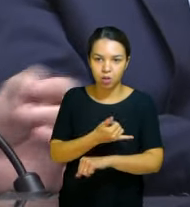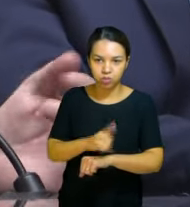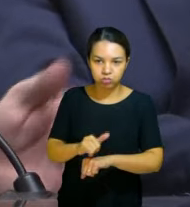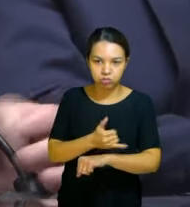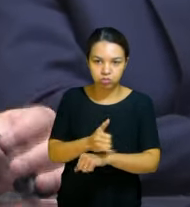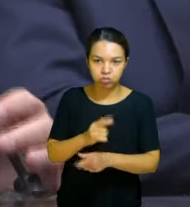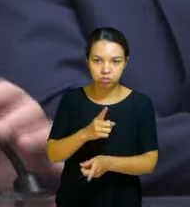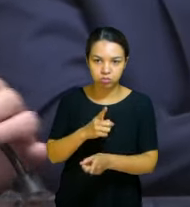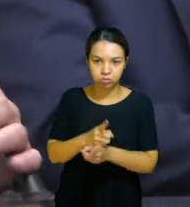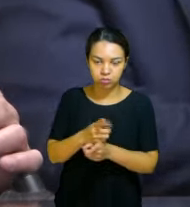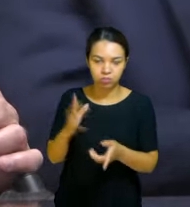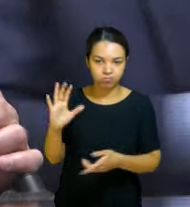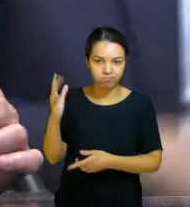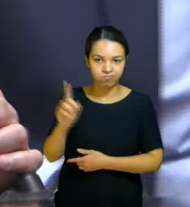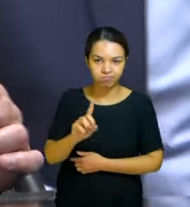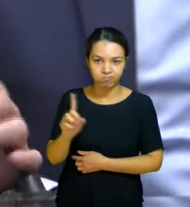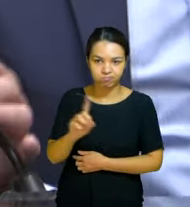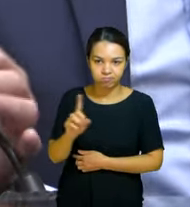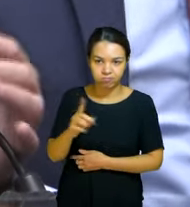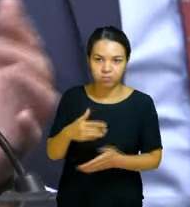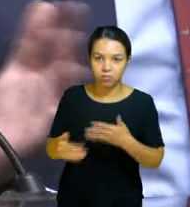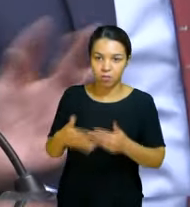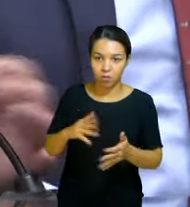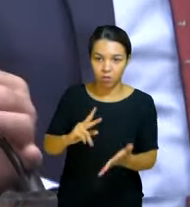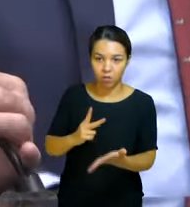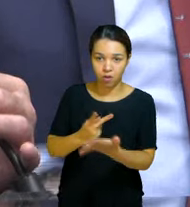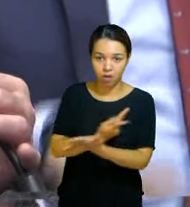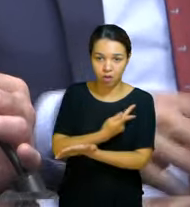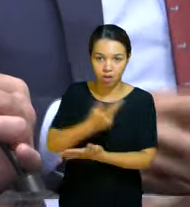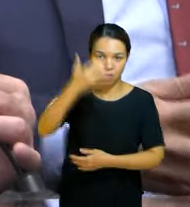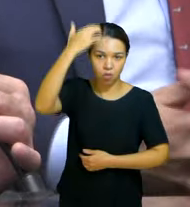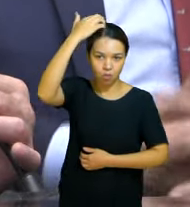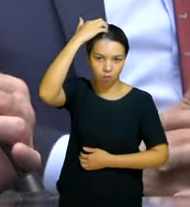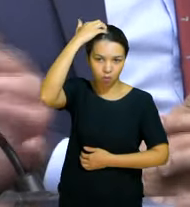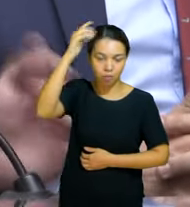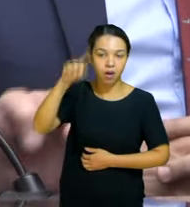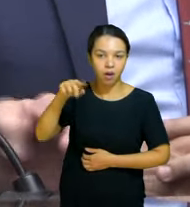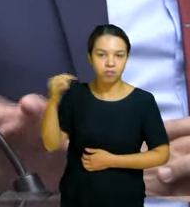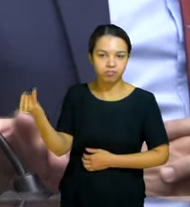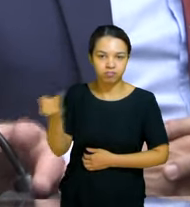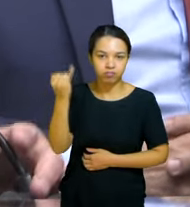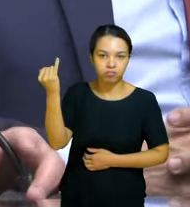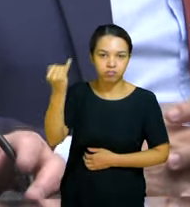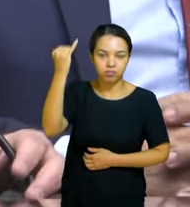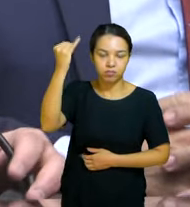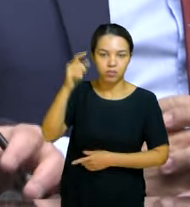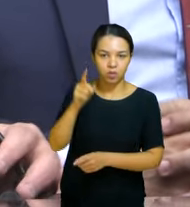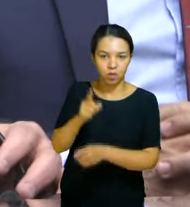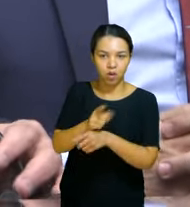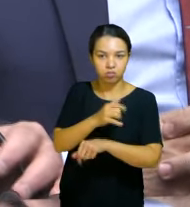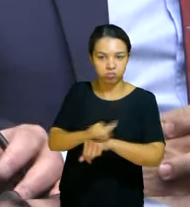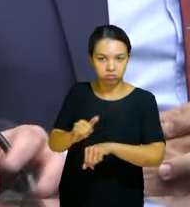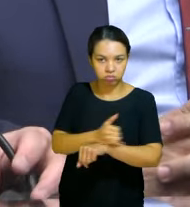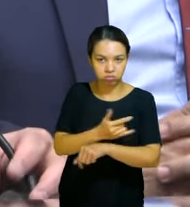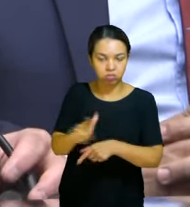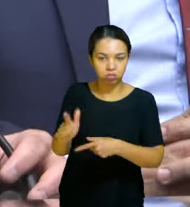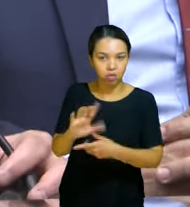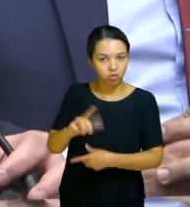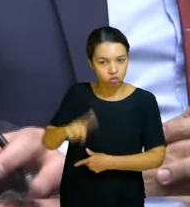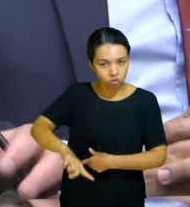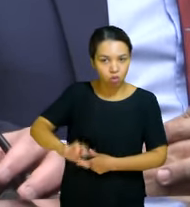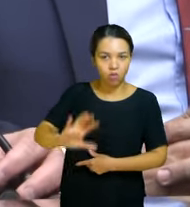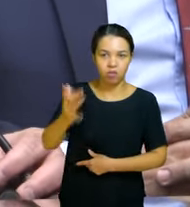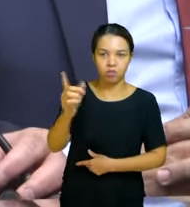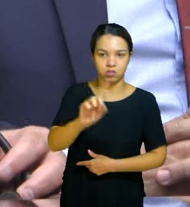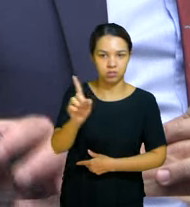ocorram mais, seja de qual for o erro, qual for o culpado, é importante encontrar a alternativa para que não aconteça mais. Senhor